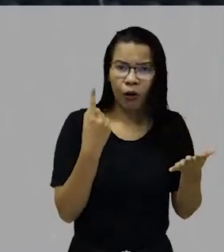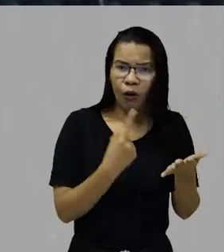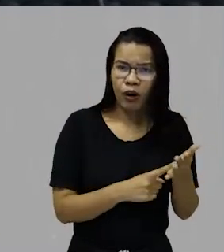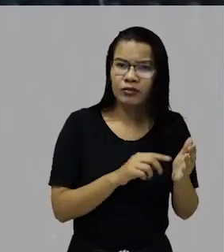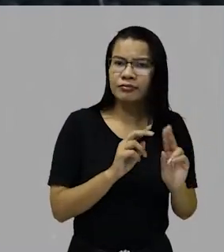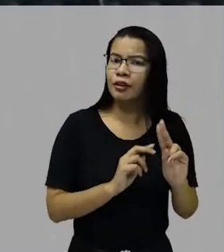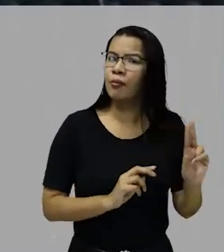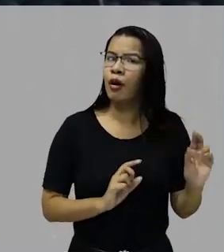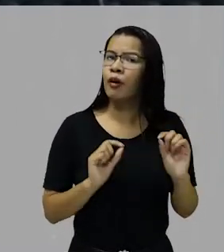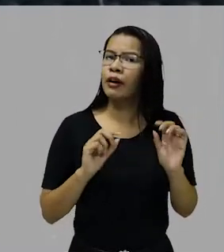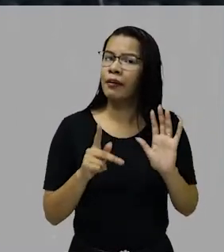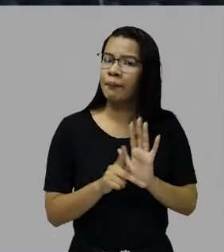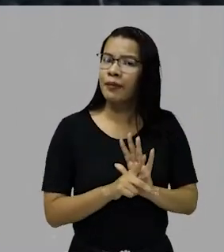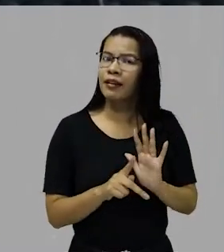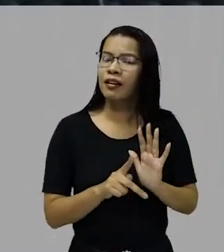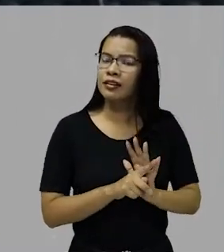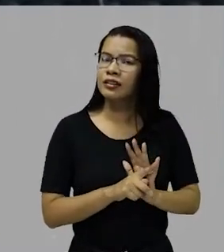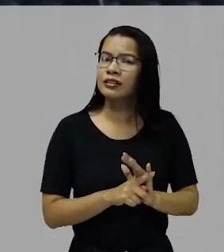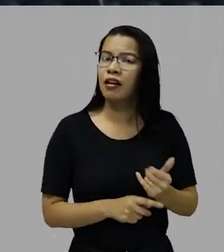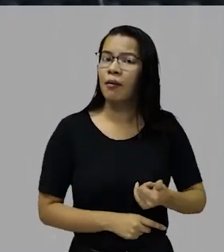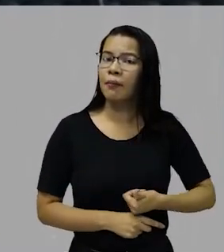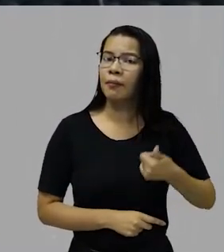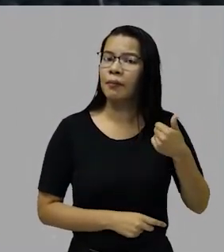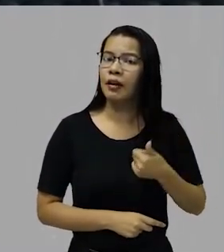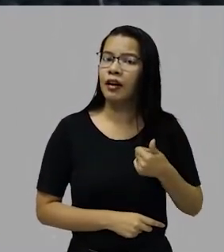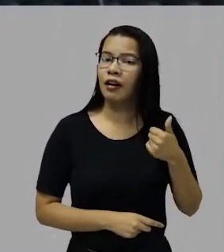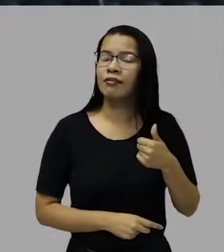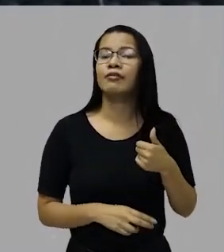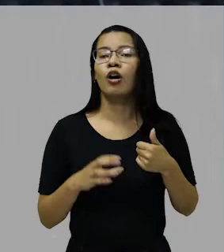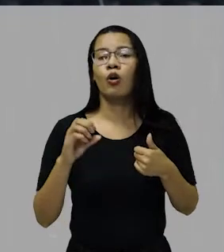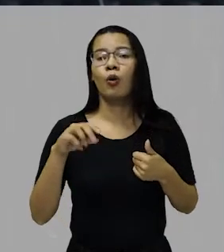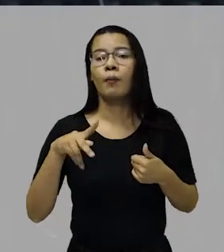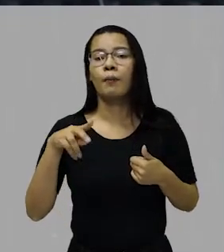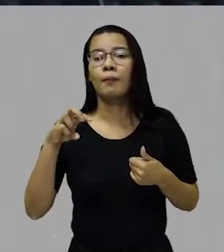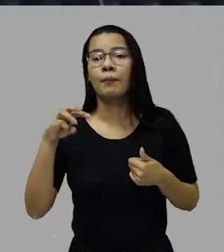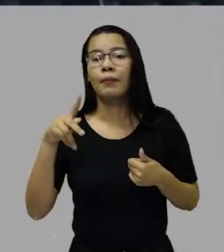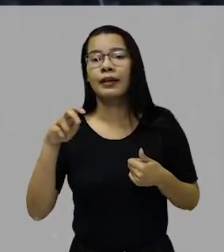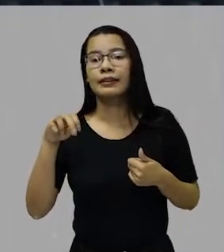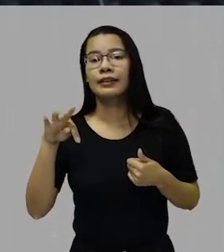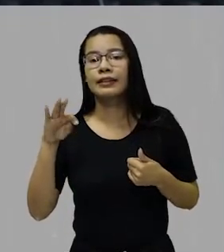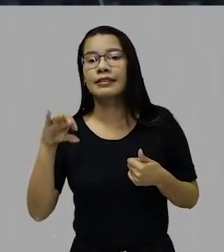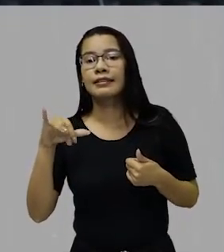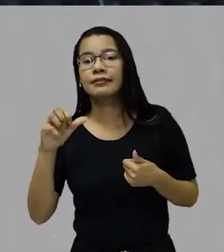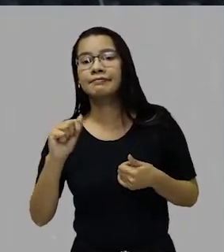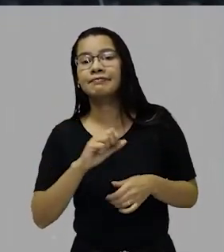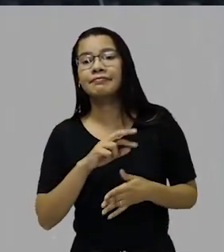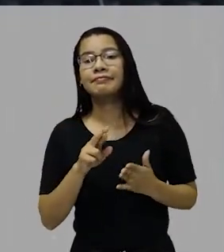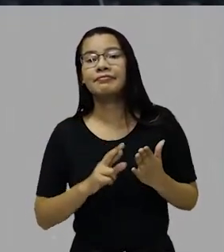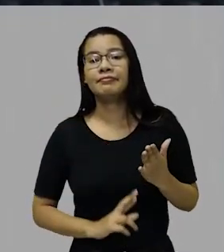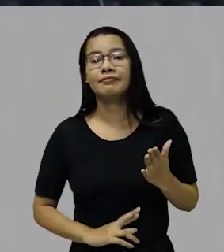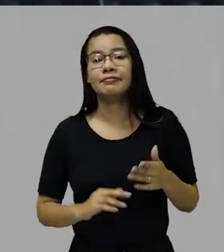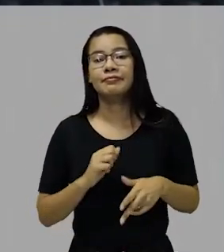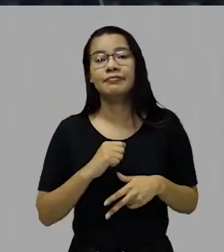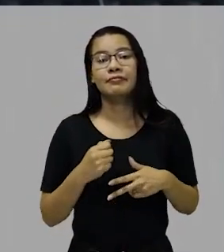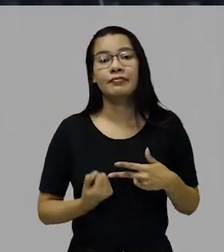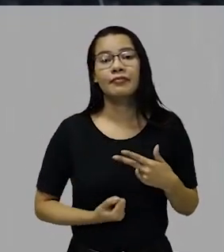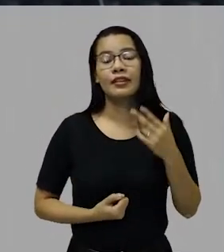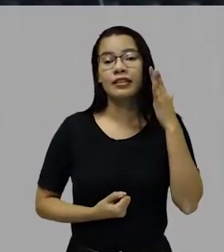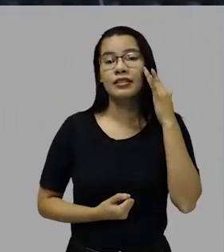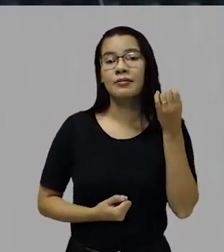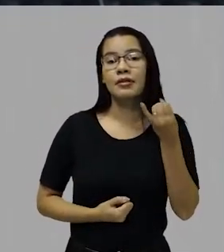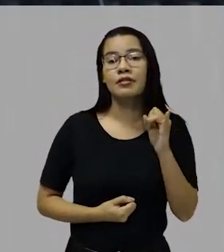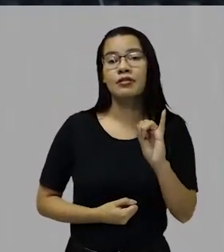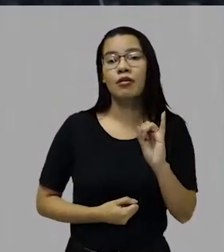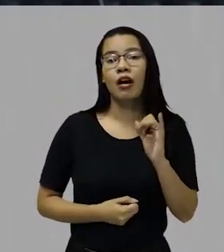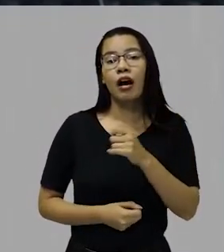nominal, que pertence à primeira competência da redação do Enem, certo? É saber se o aluno ele